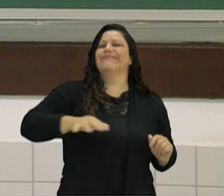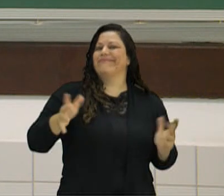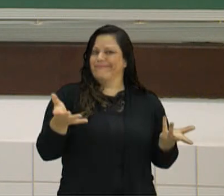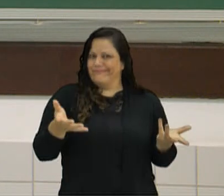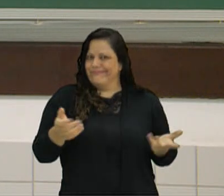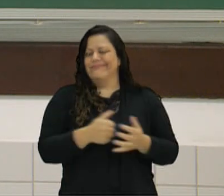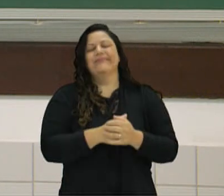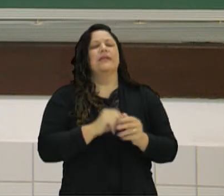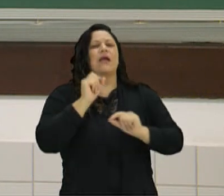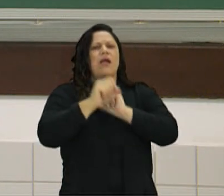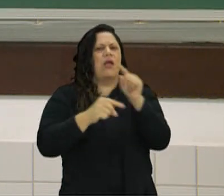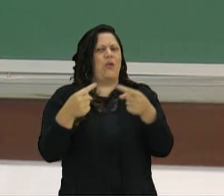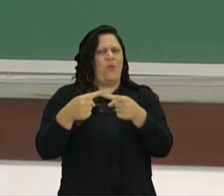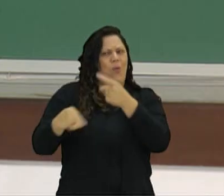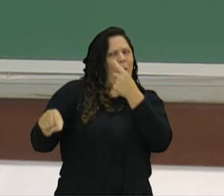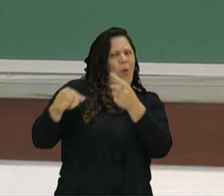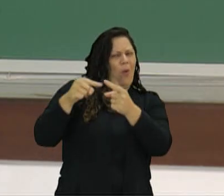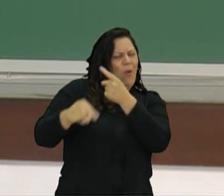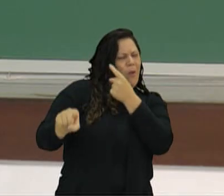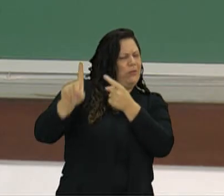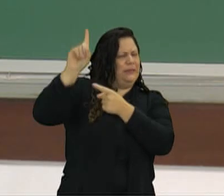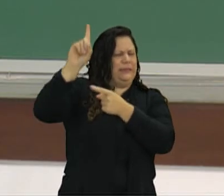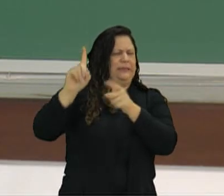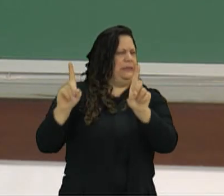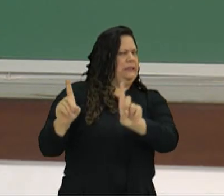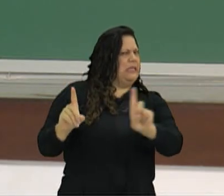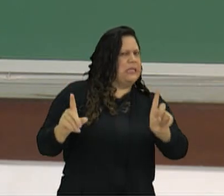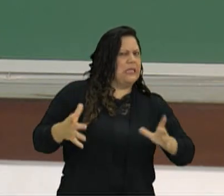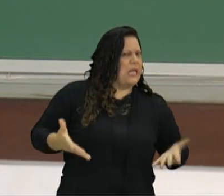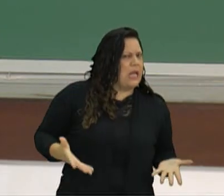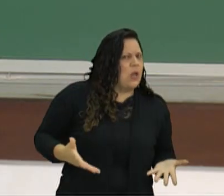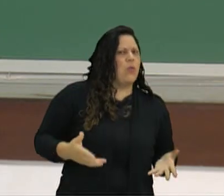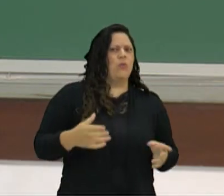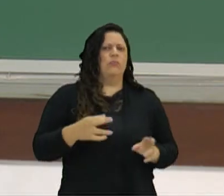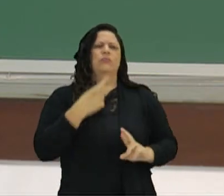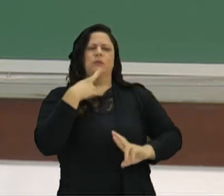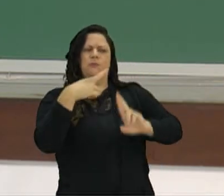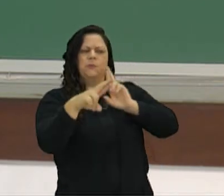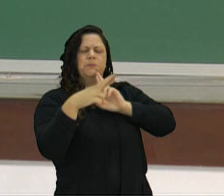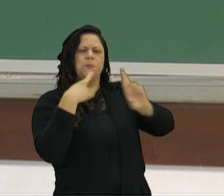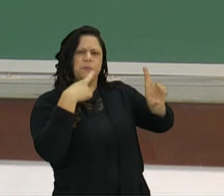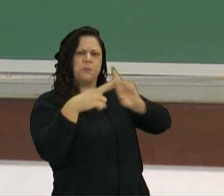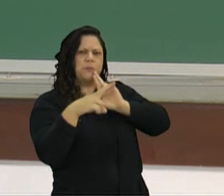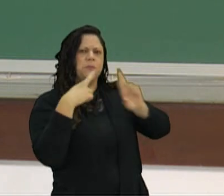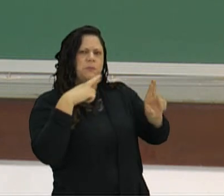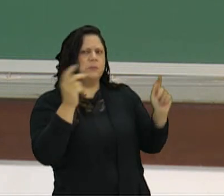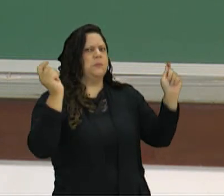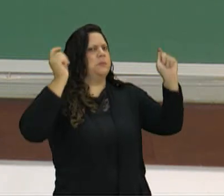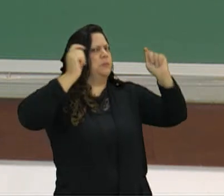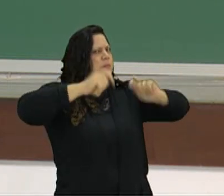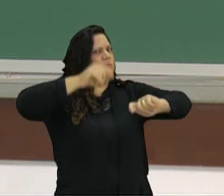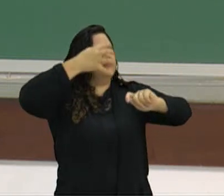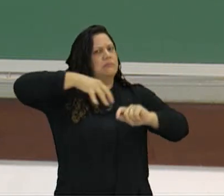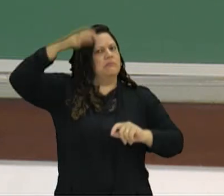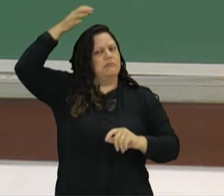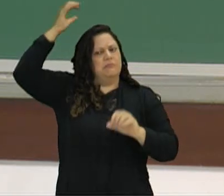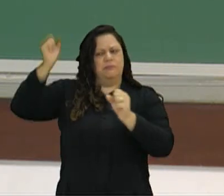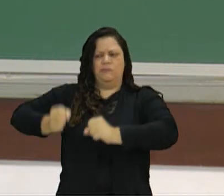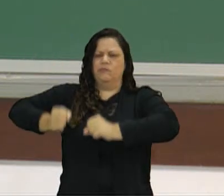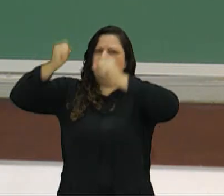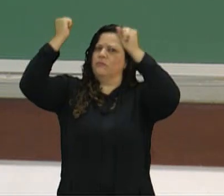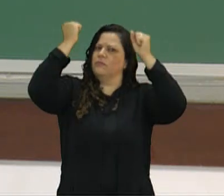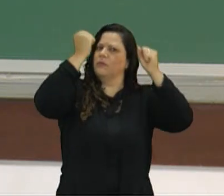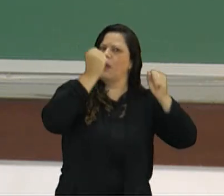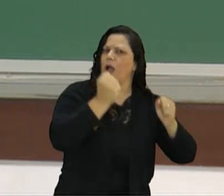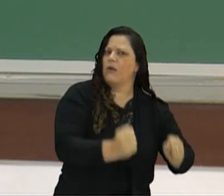reformular essas leis. E vejam, Montesquieu foi muito crítico às monarquias absolutistas. Por quê?